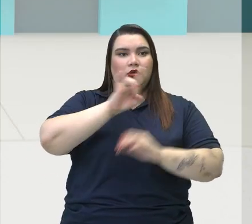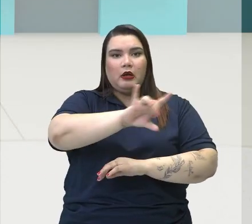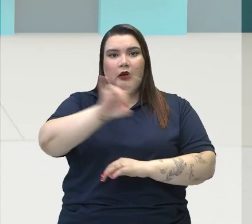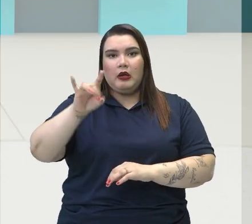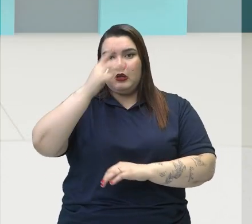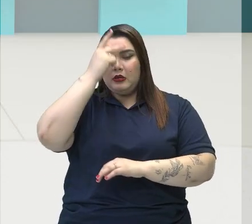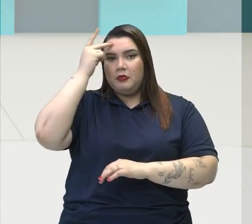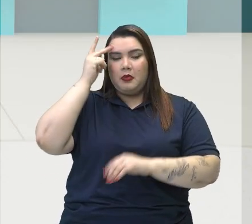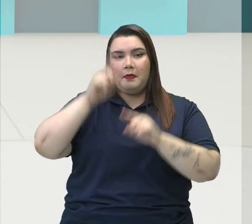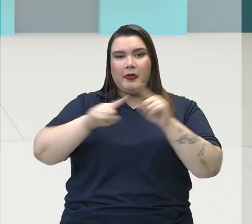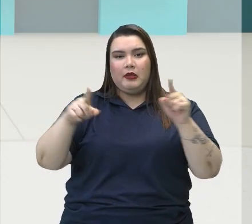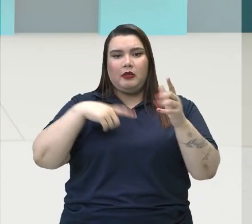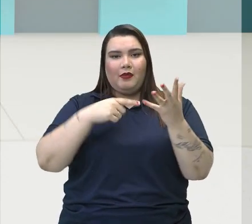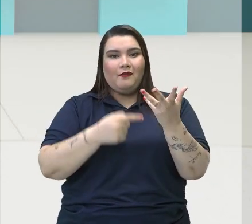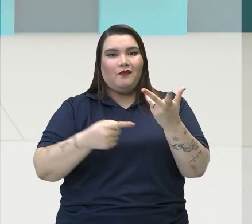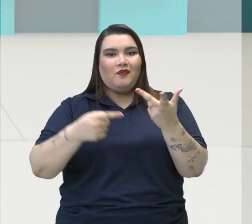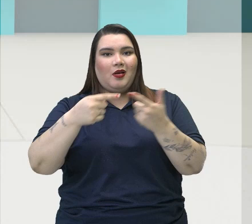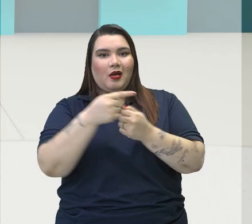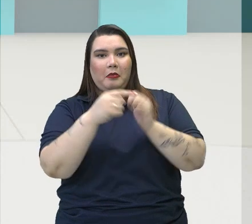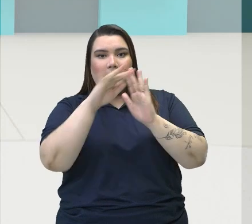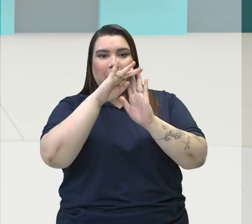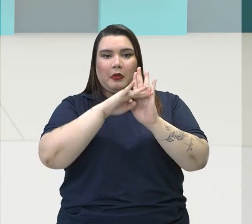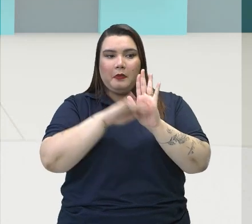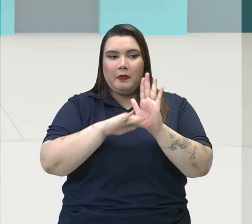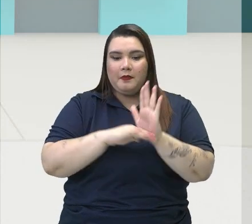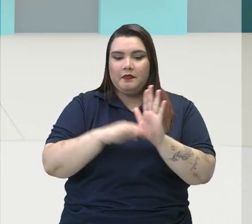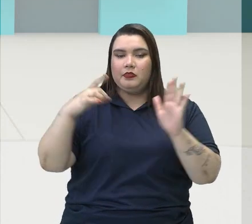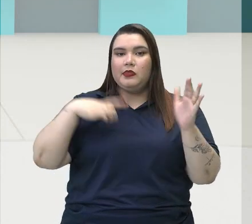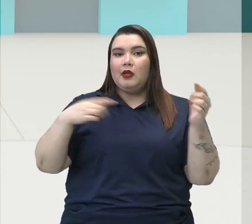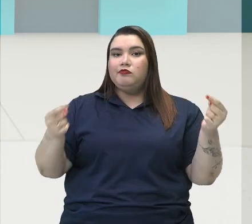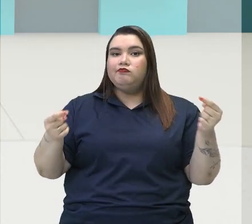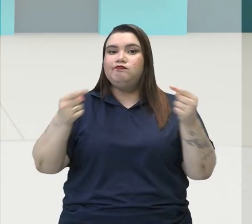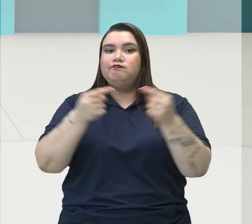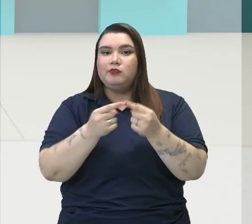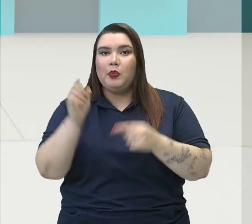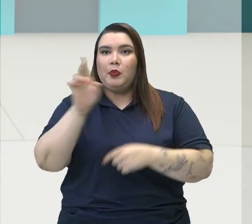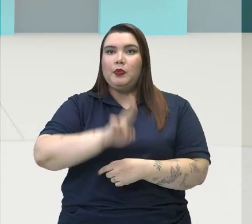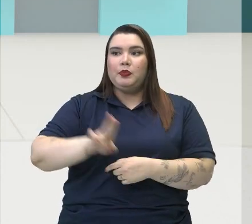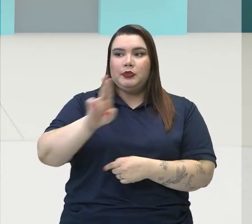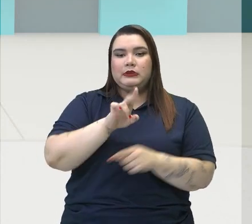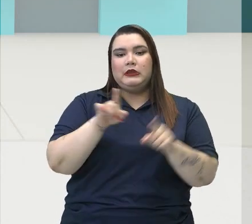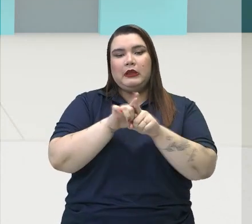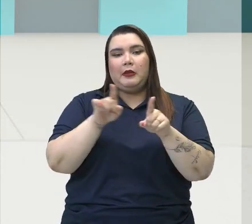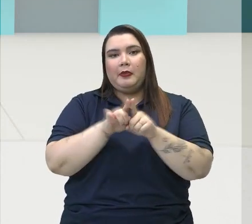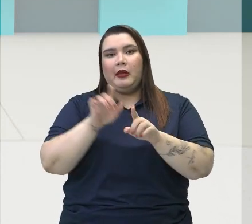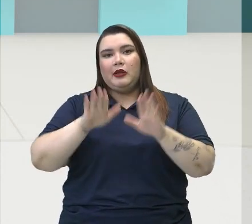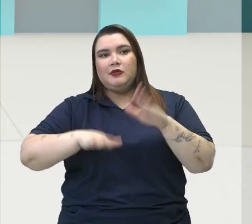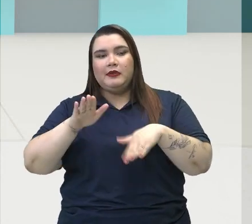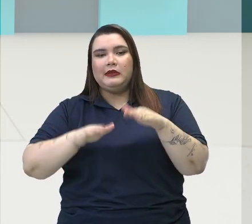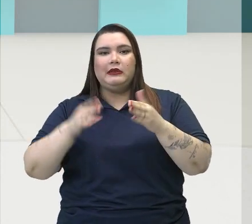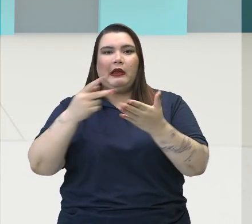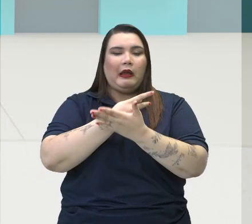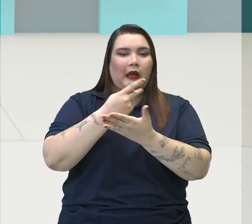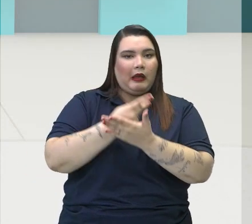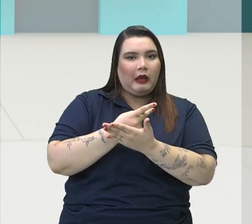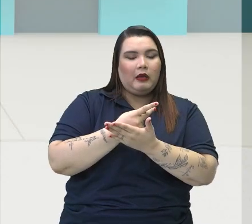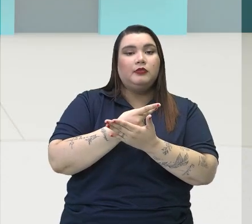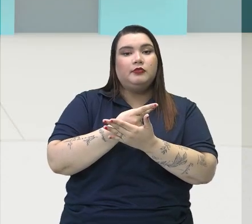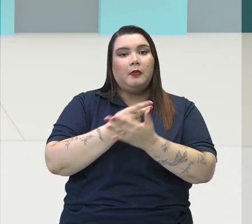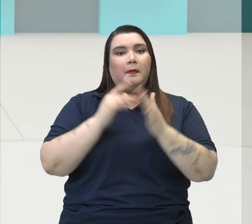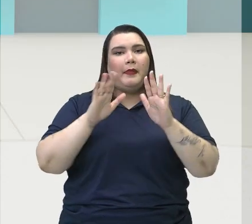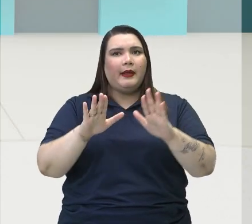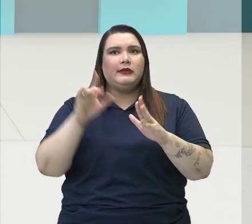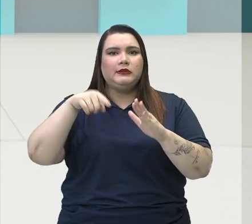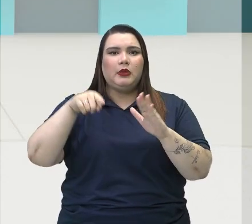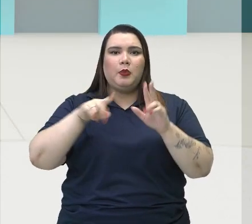a uma série de questões ideológicas, ele acaba sendo utilizado e às vezes deturpado. Embora seja um